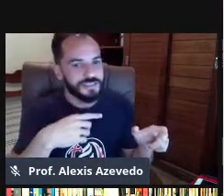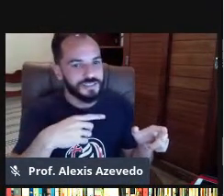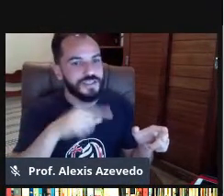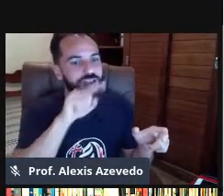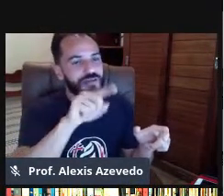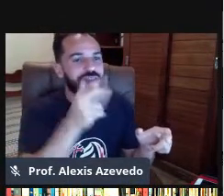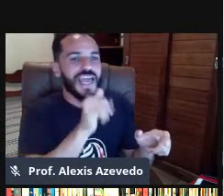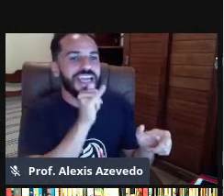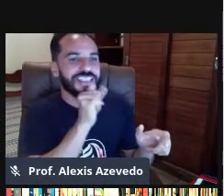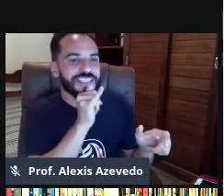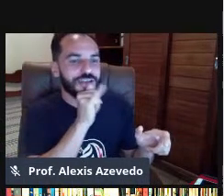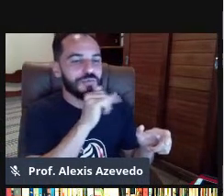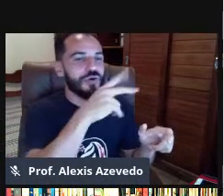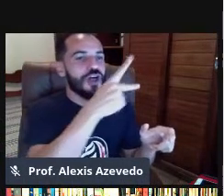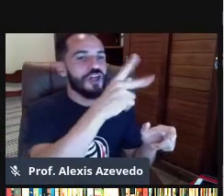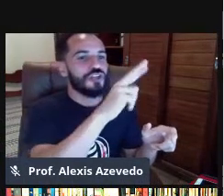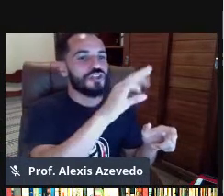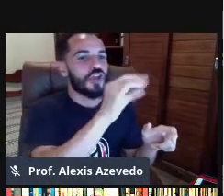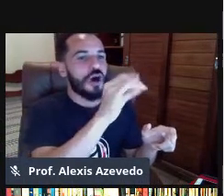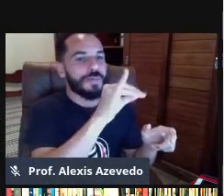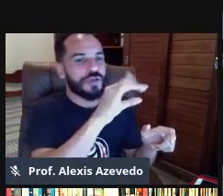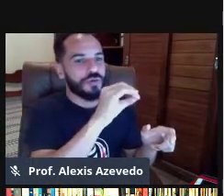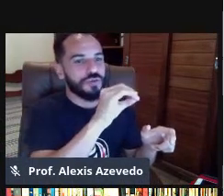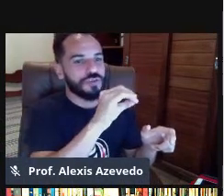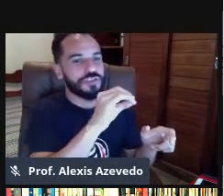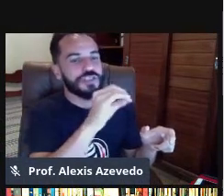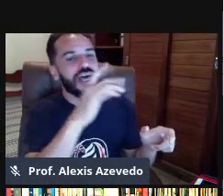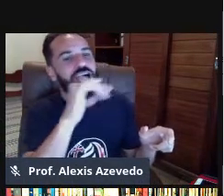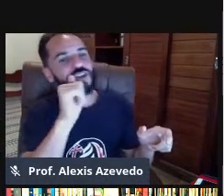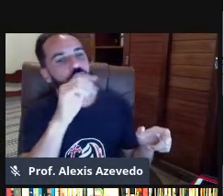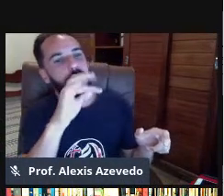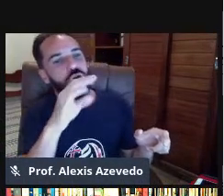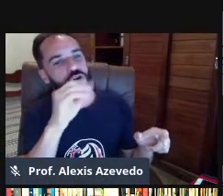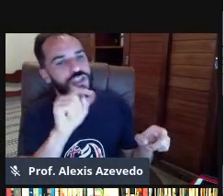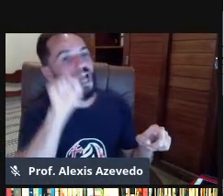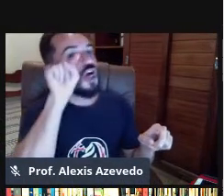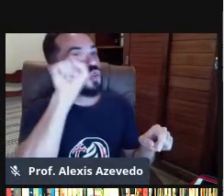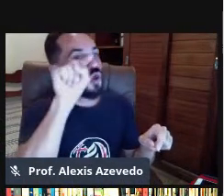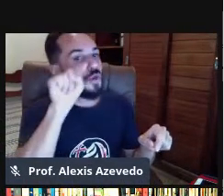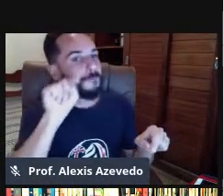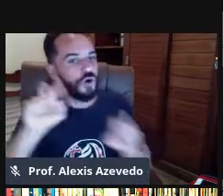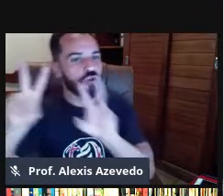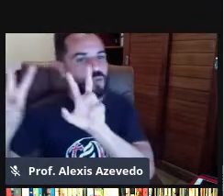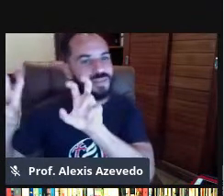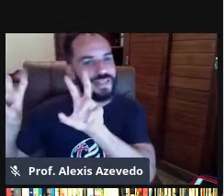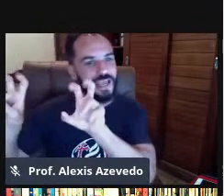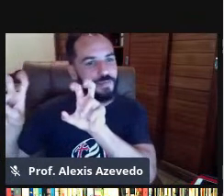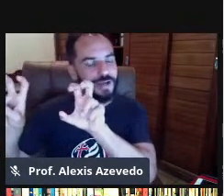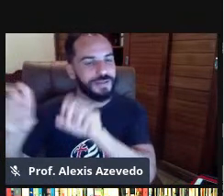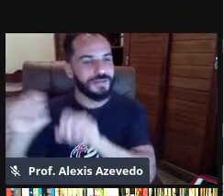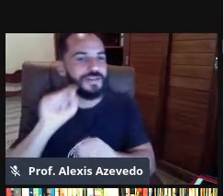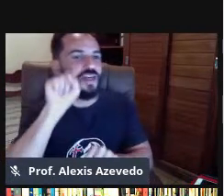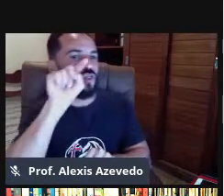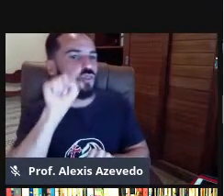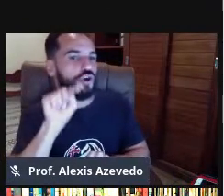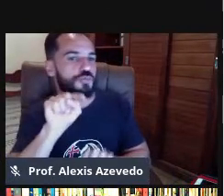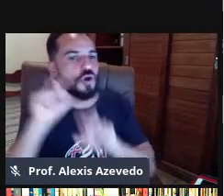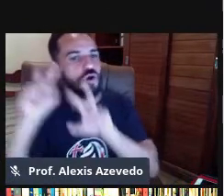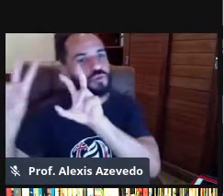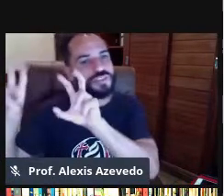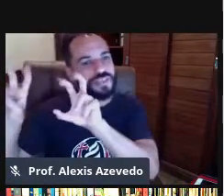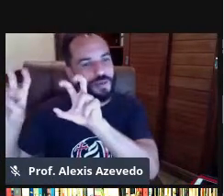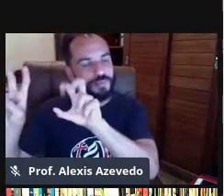tópicos em antropologia, 2 pontos, 1 assunto. Pode ser oferecido outro tópico em antropologia com outro subtítulo.